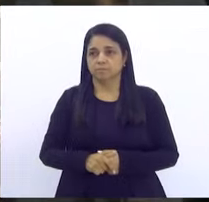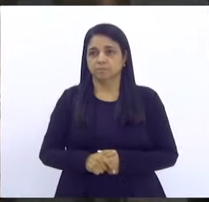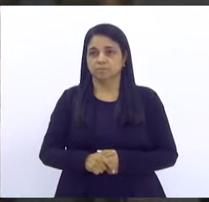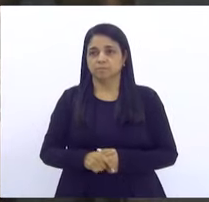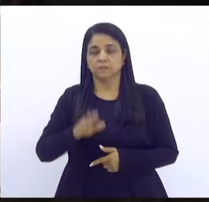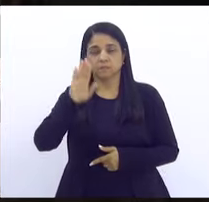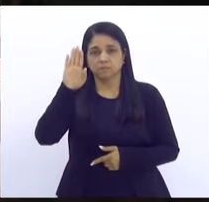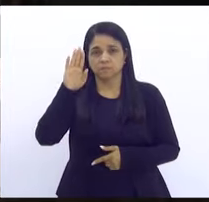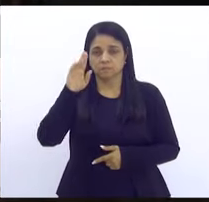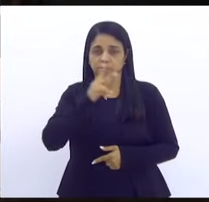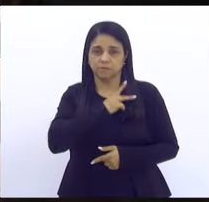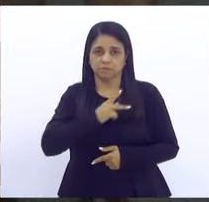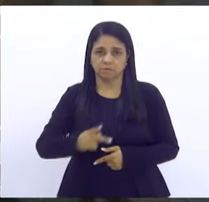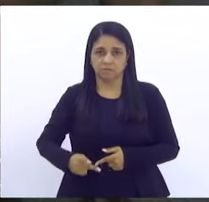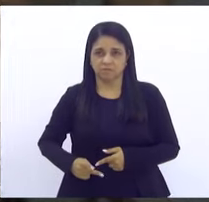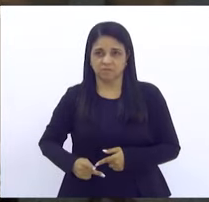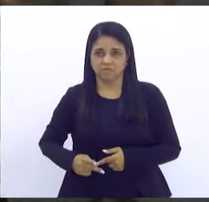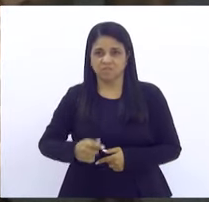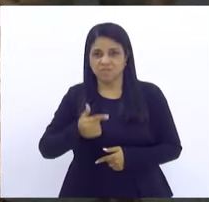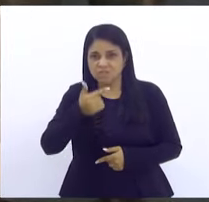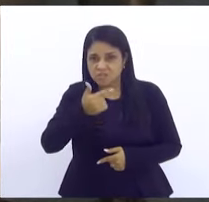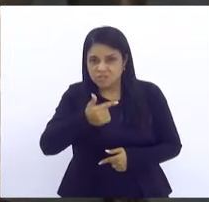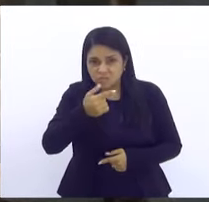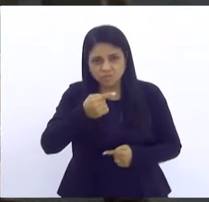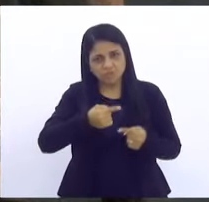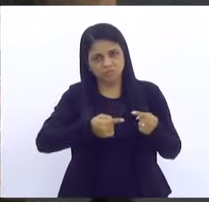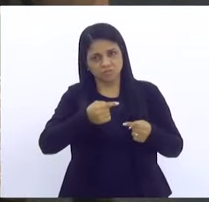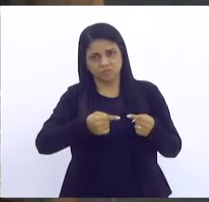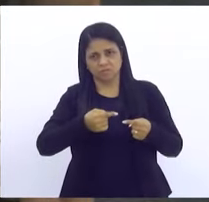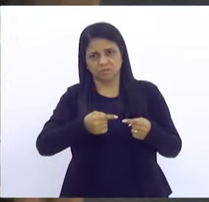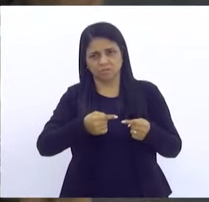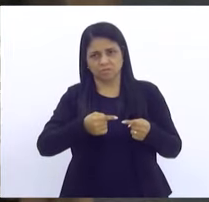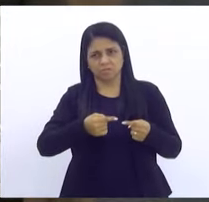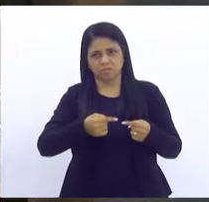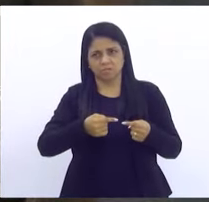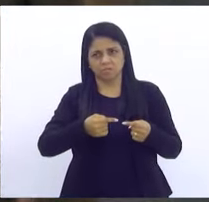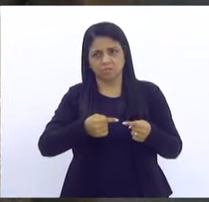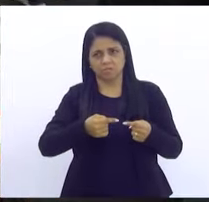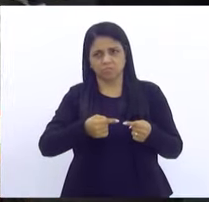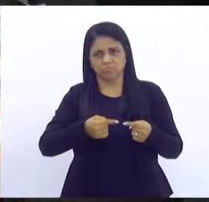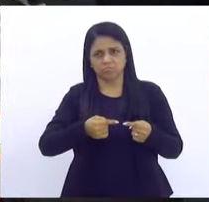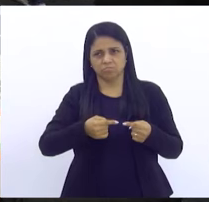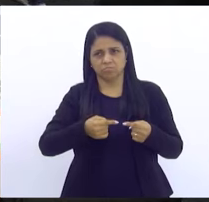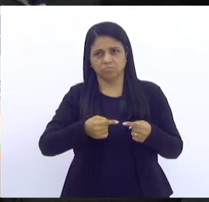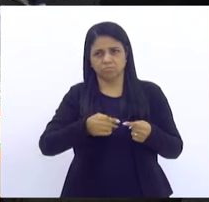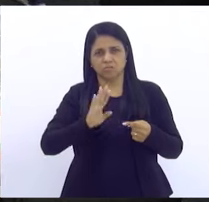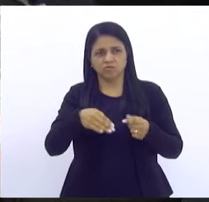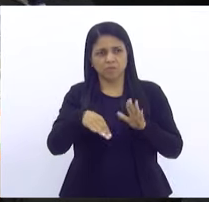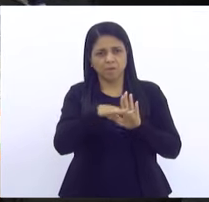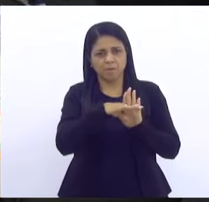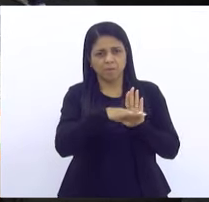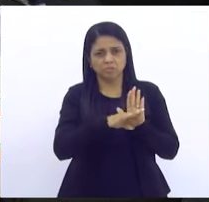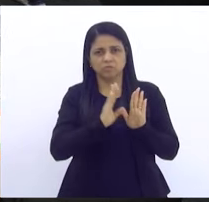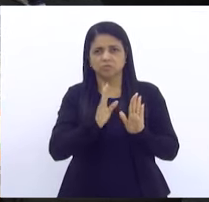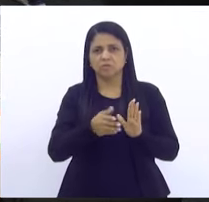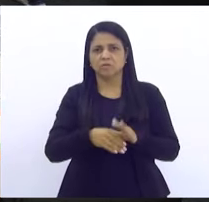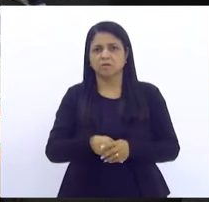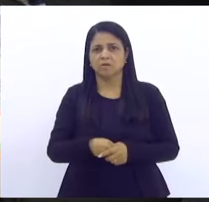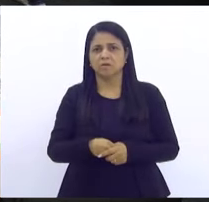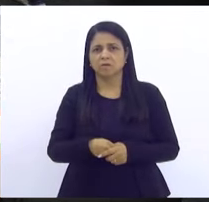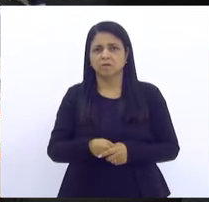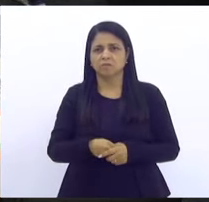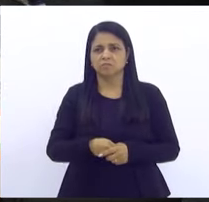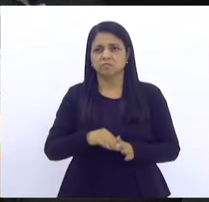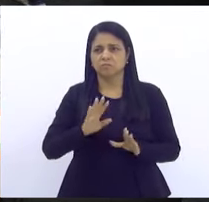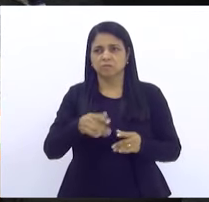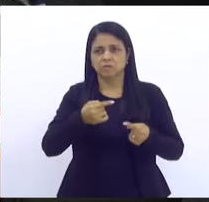outra comissão. Segunda discussão? Ué, já veio a pauta? Já está em